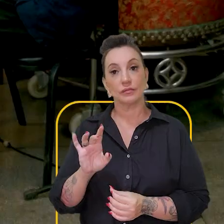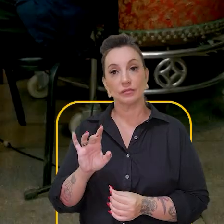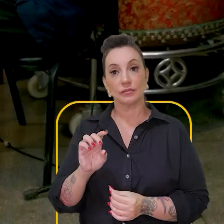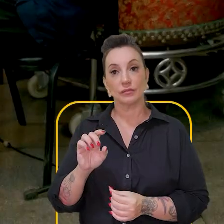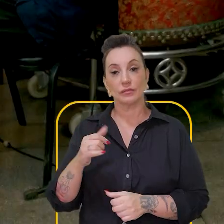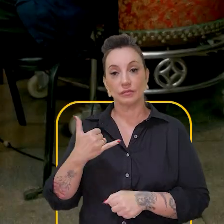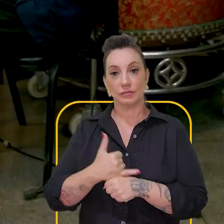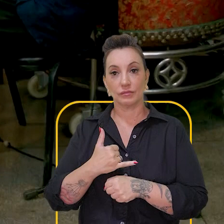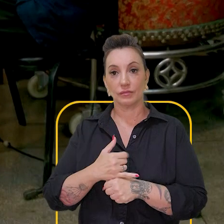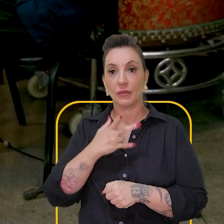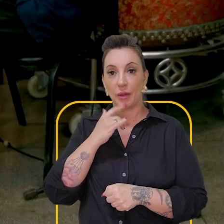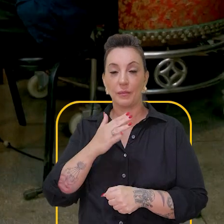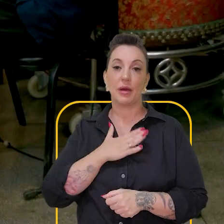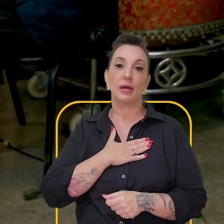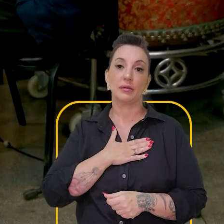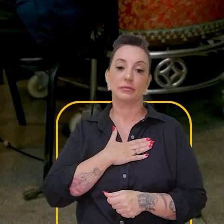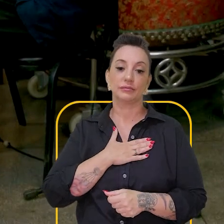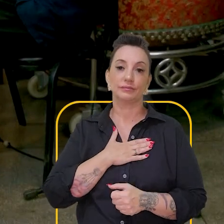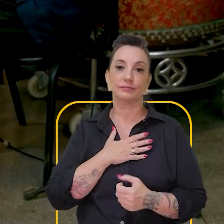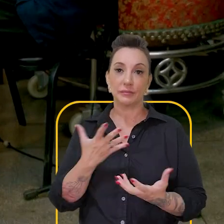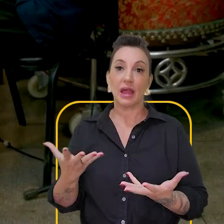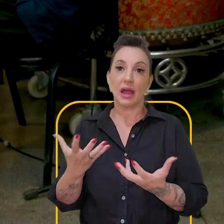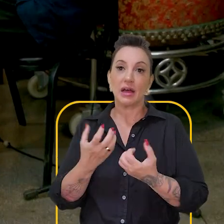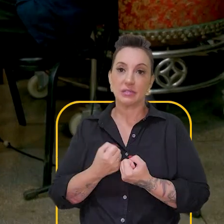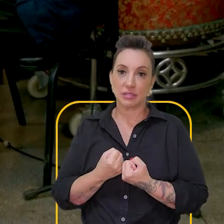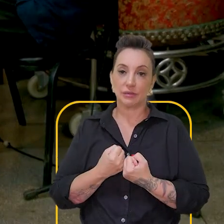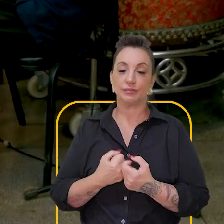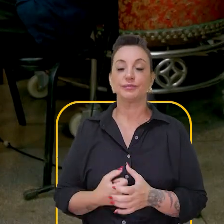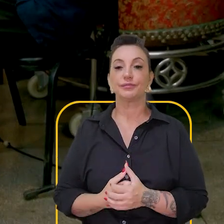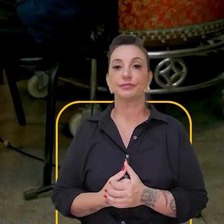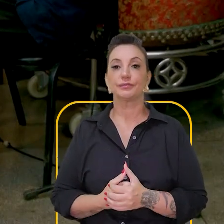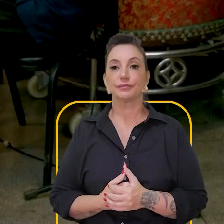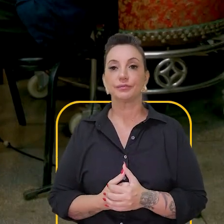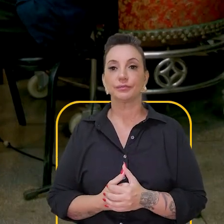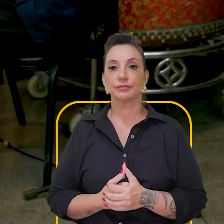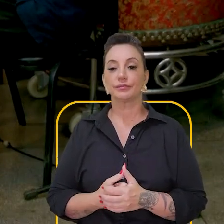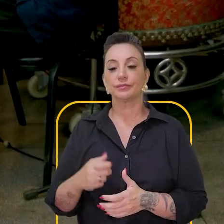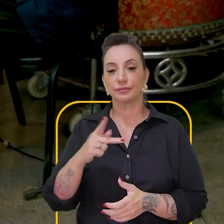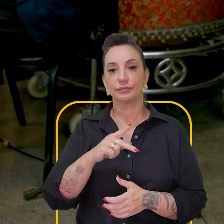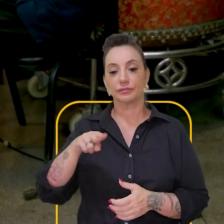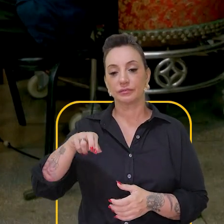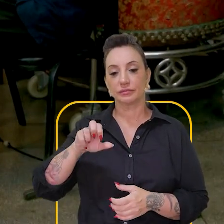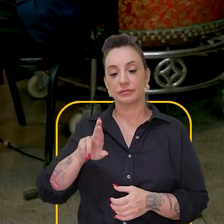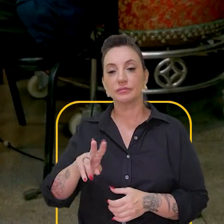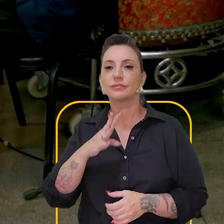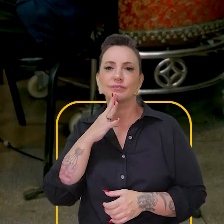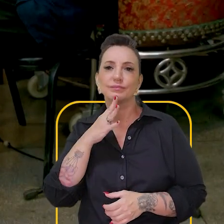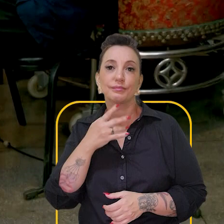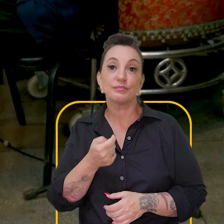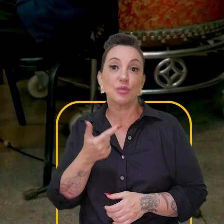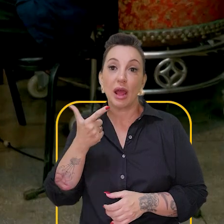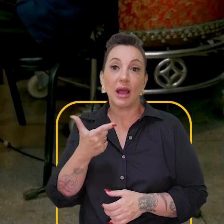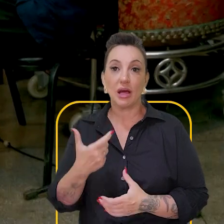que por acaso ele dava aula em Jundiaí na apai e